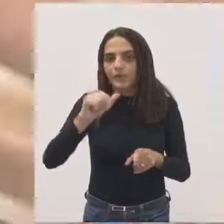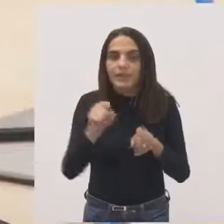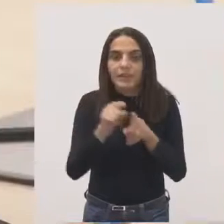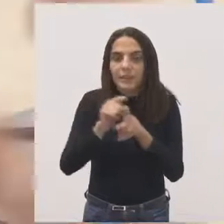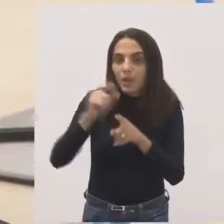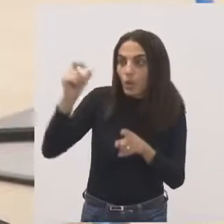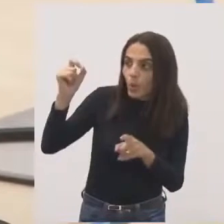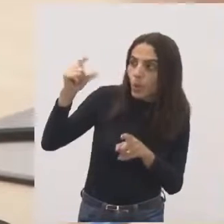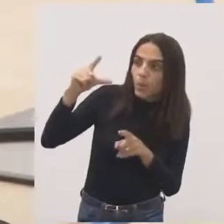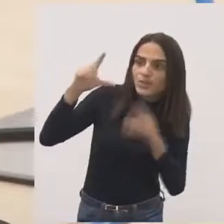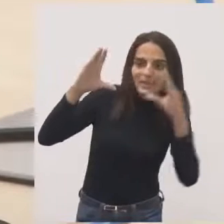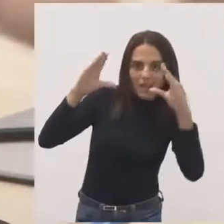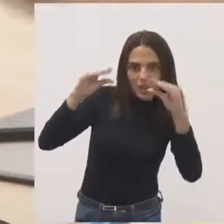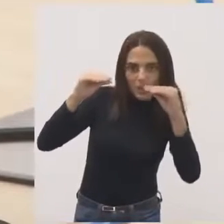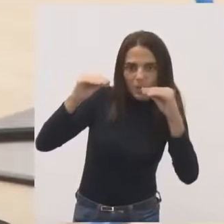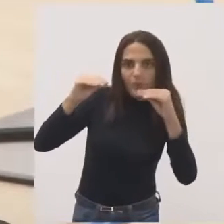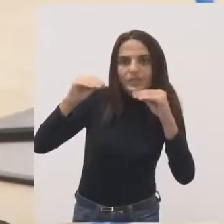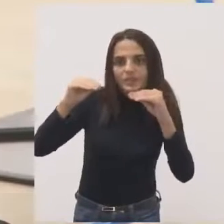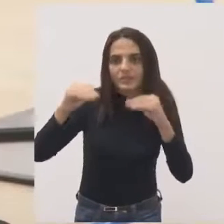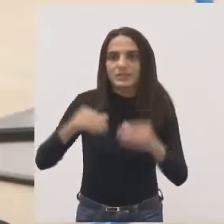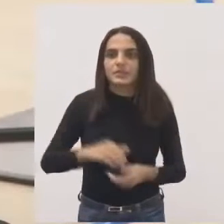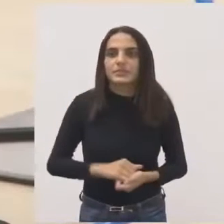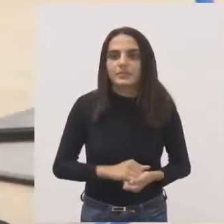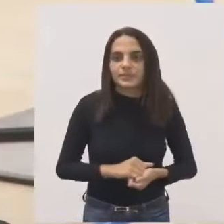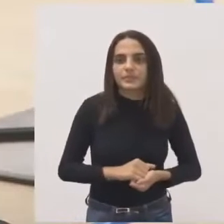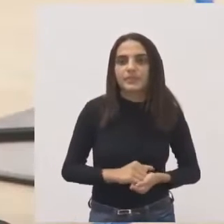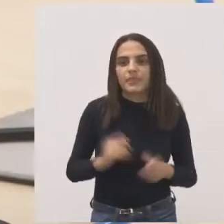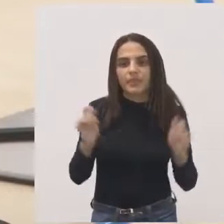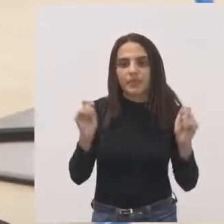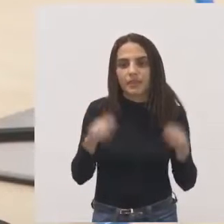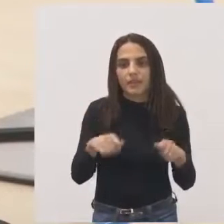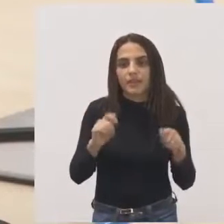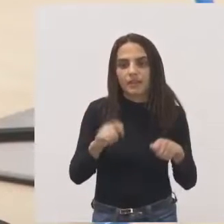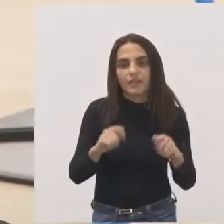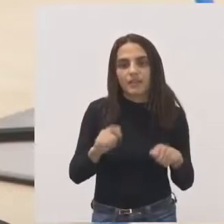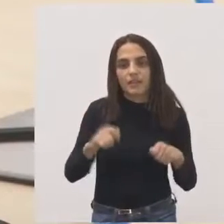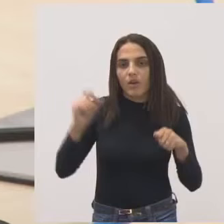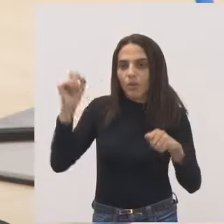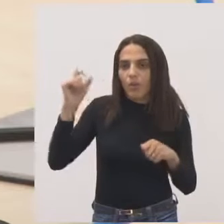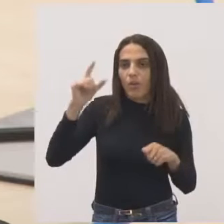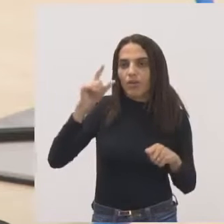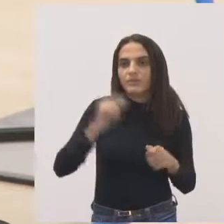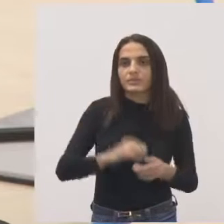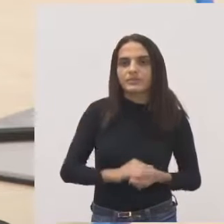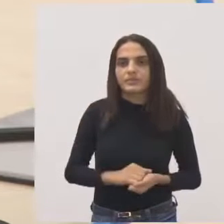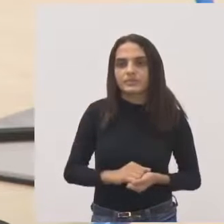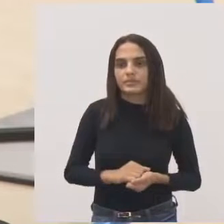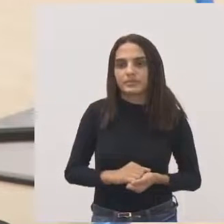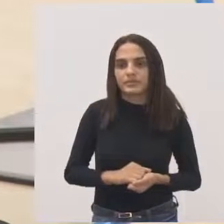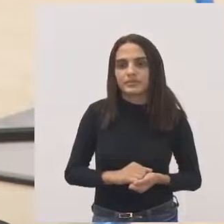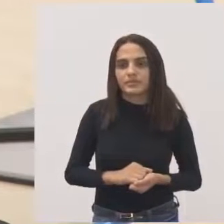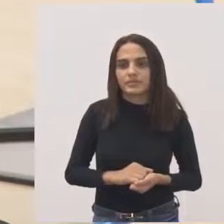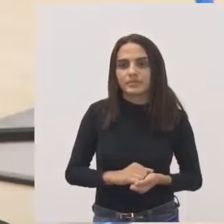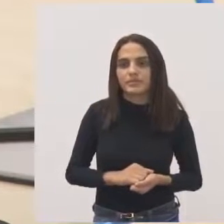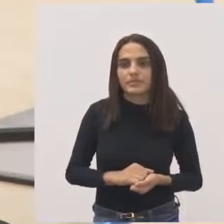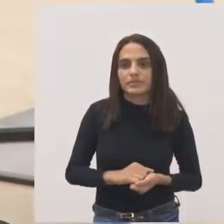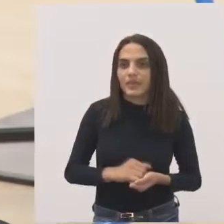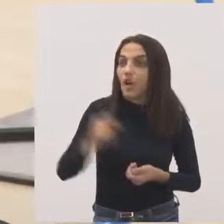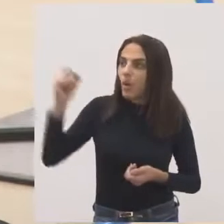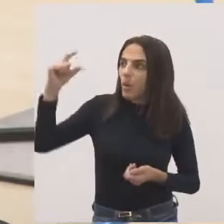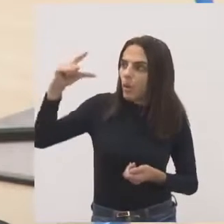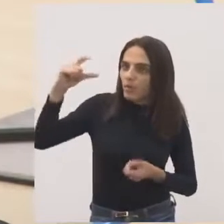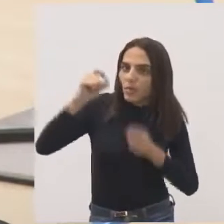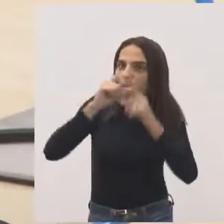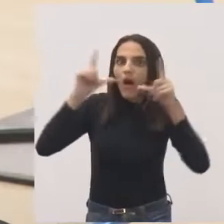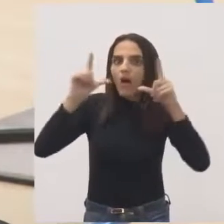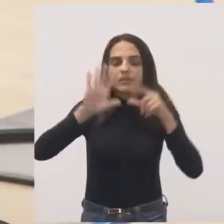estou trabalhando à noite e não quero ficar, né, com a luminidade, como que fala? Com a luminidade muito alta na